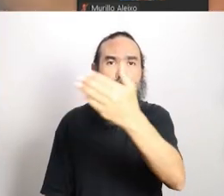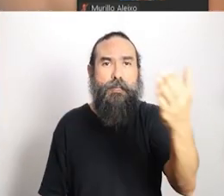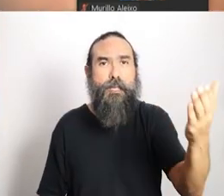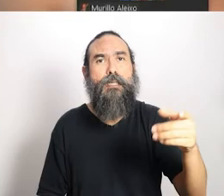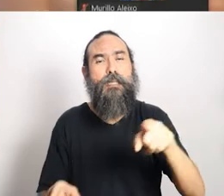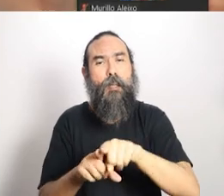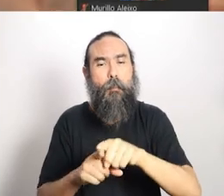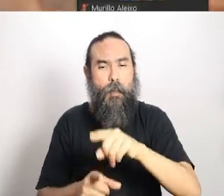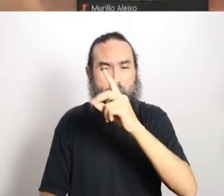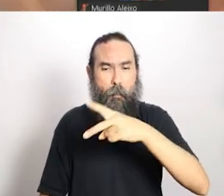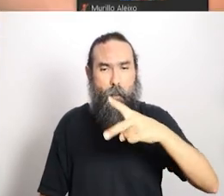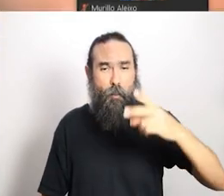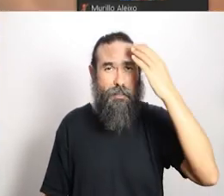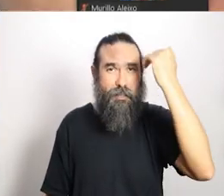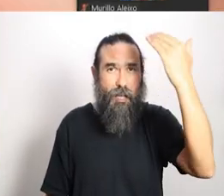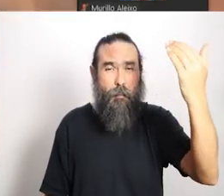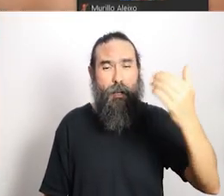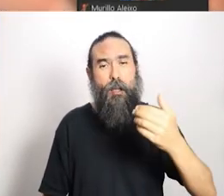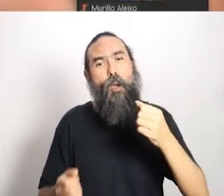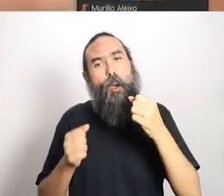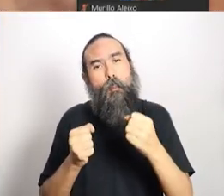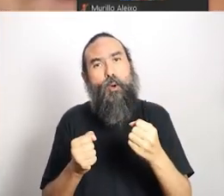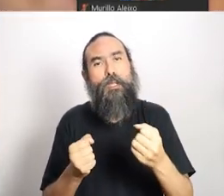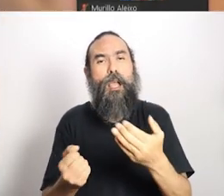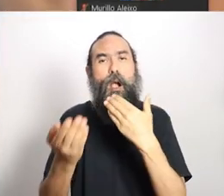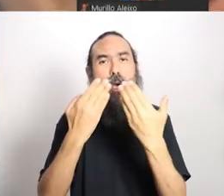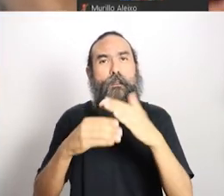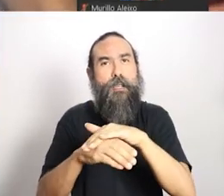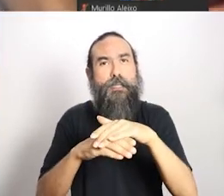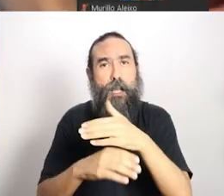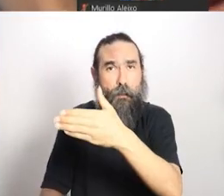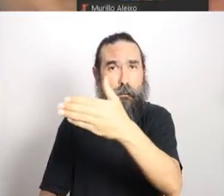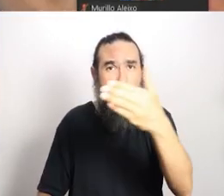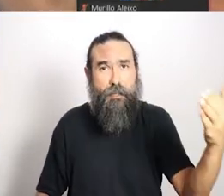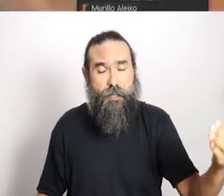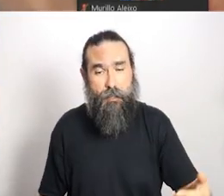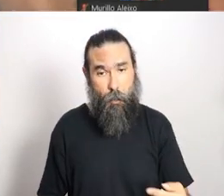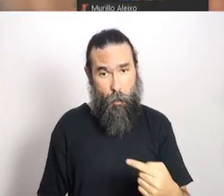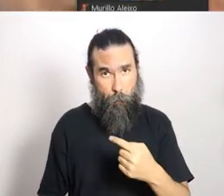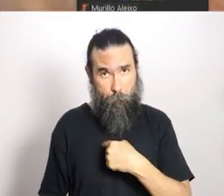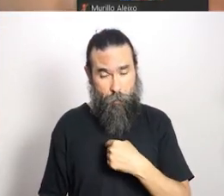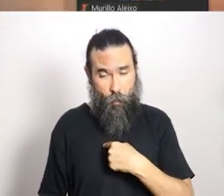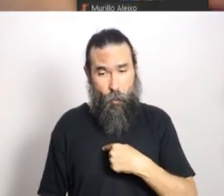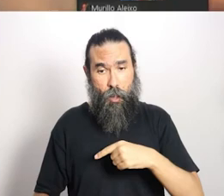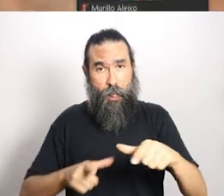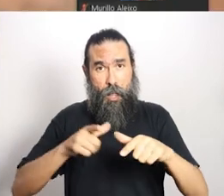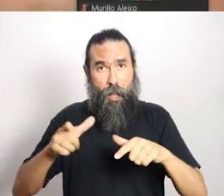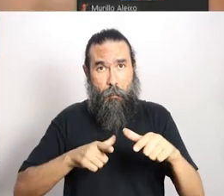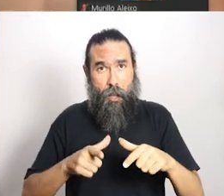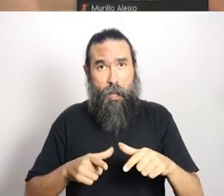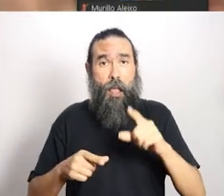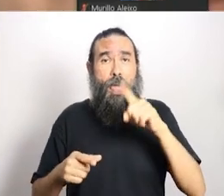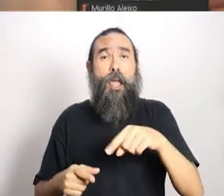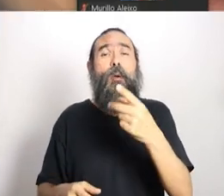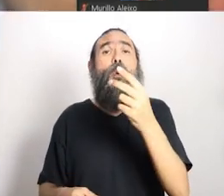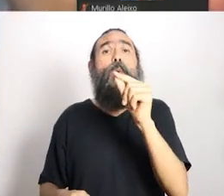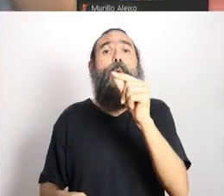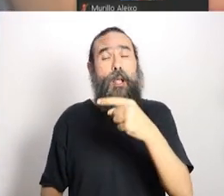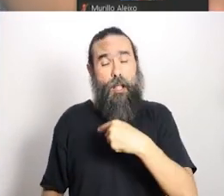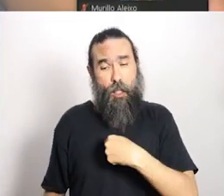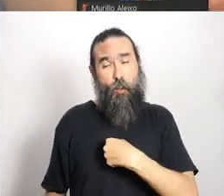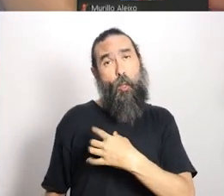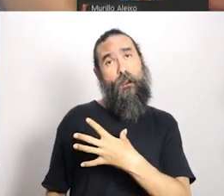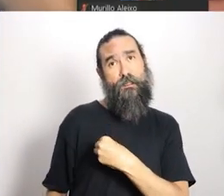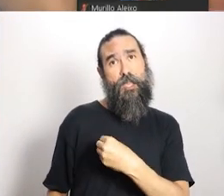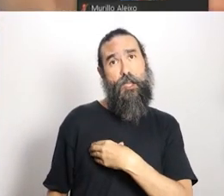honra de poder falar com vocês e para vocês. O meu papel, como eu já disse anteriormente, é o papel de um